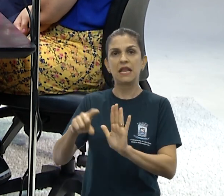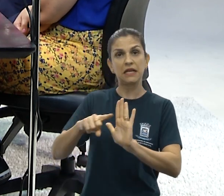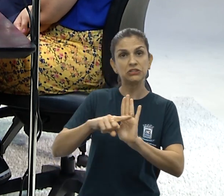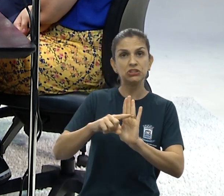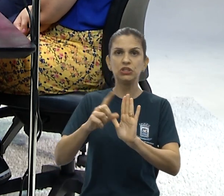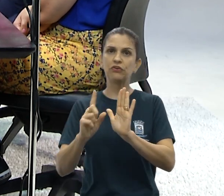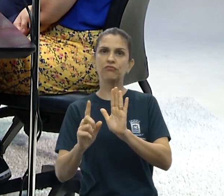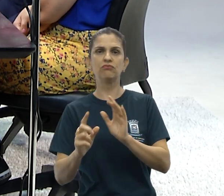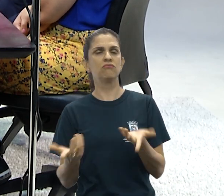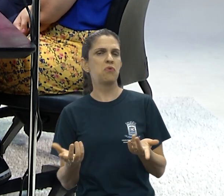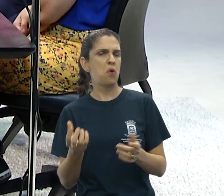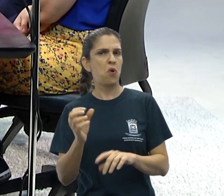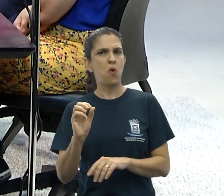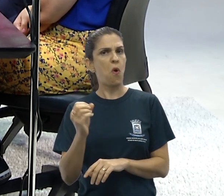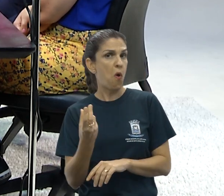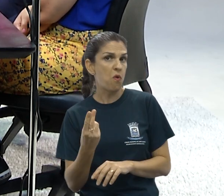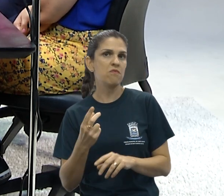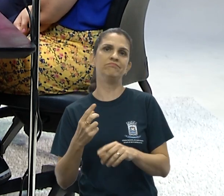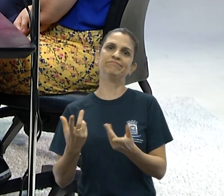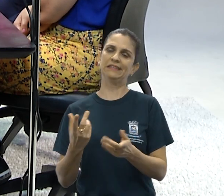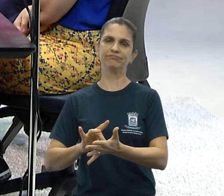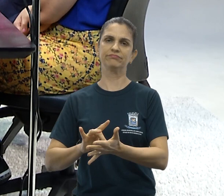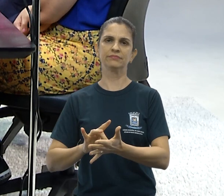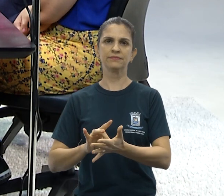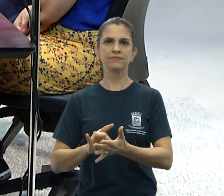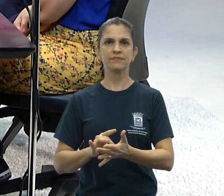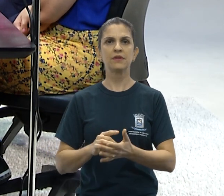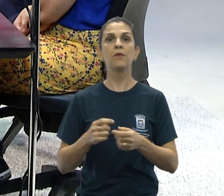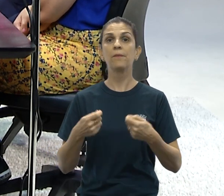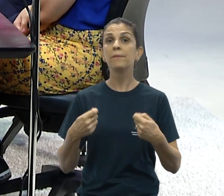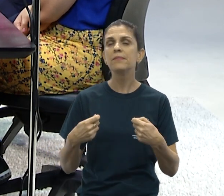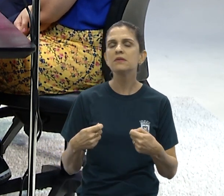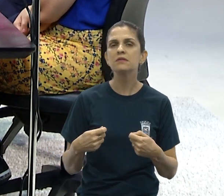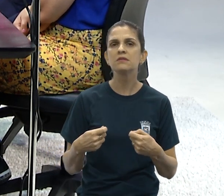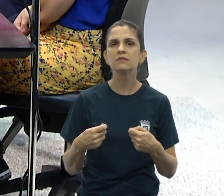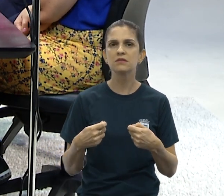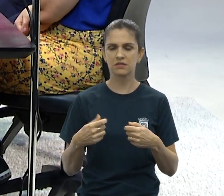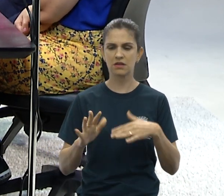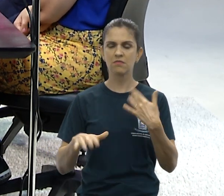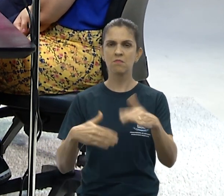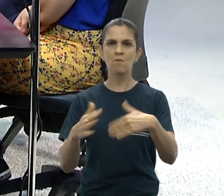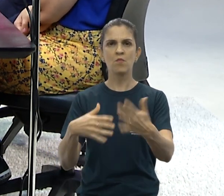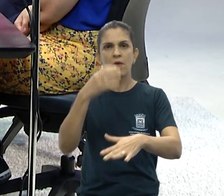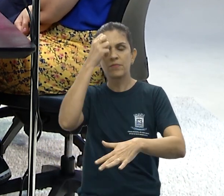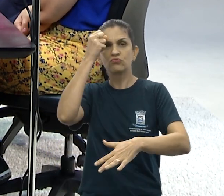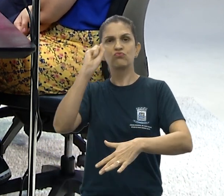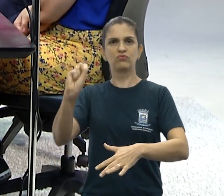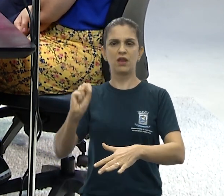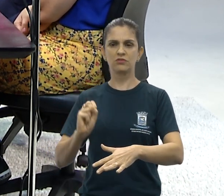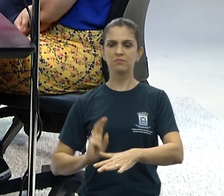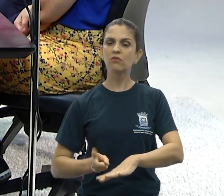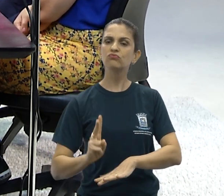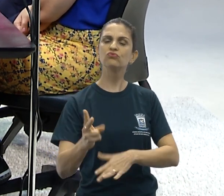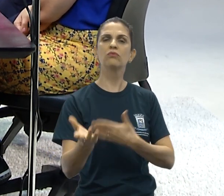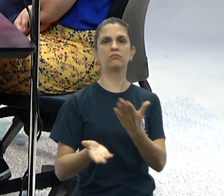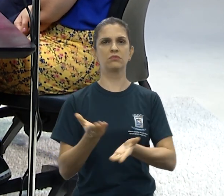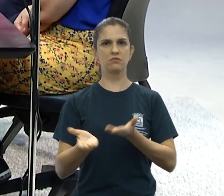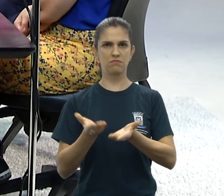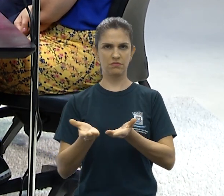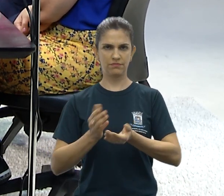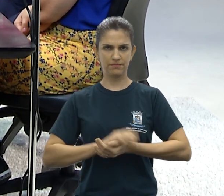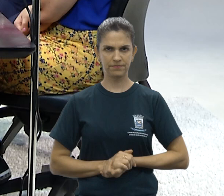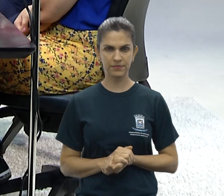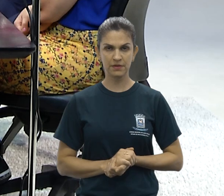quê? Porque o início breve do tratamento ele é fundamental para o sucesso do procedimento e para a recuperação do